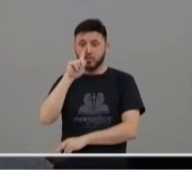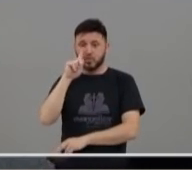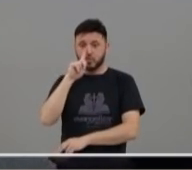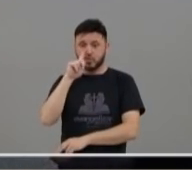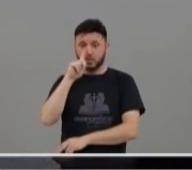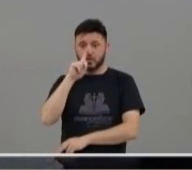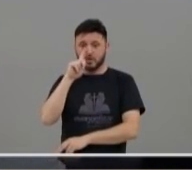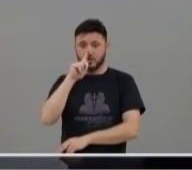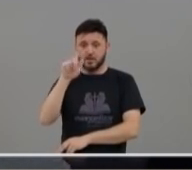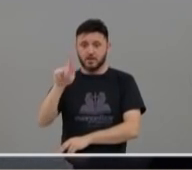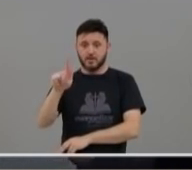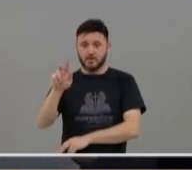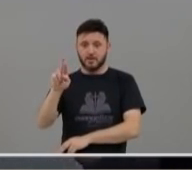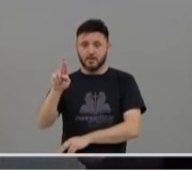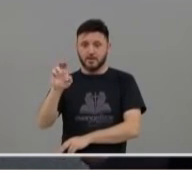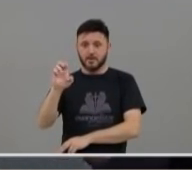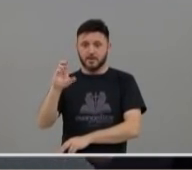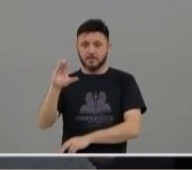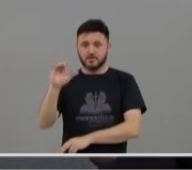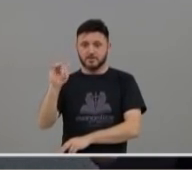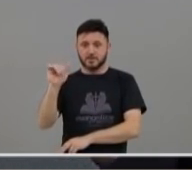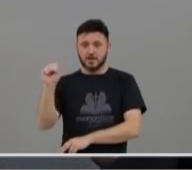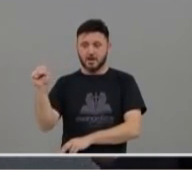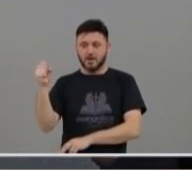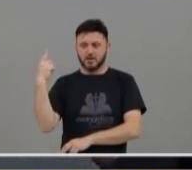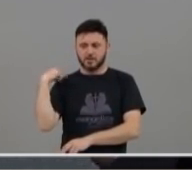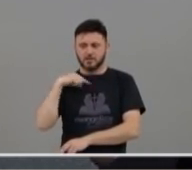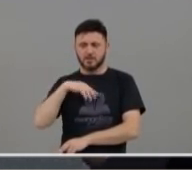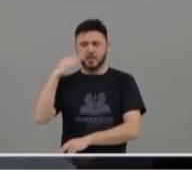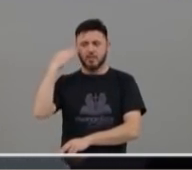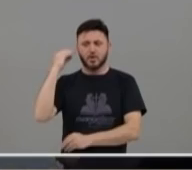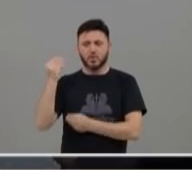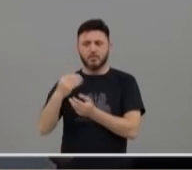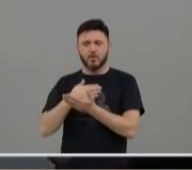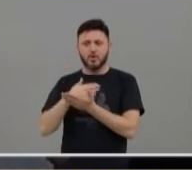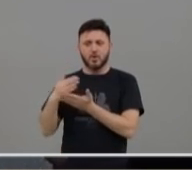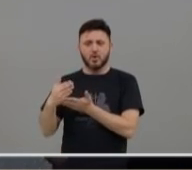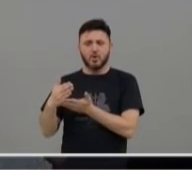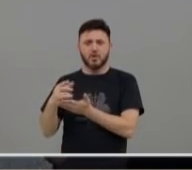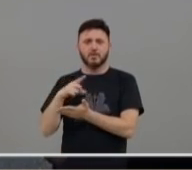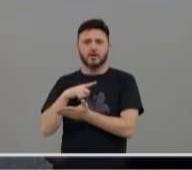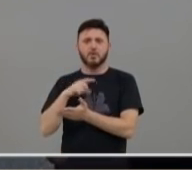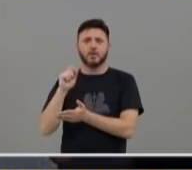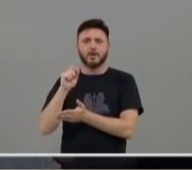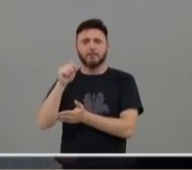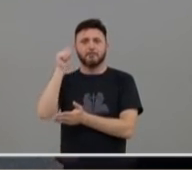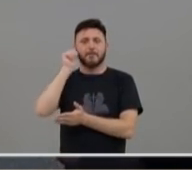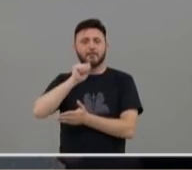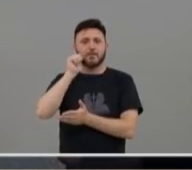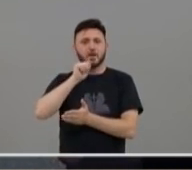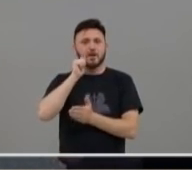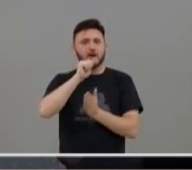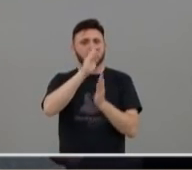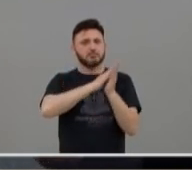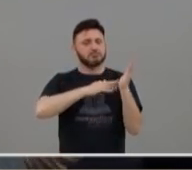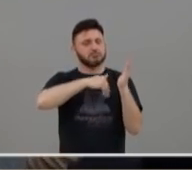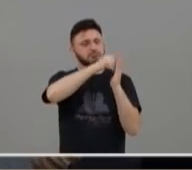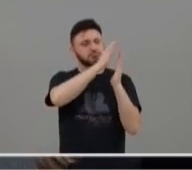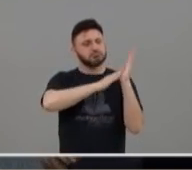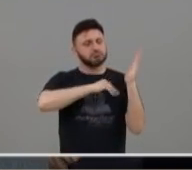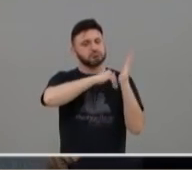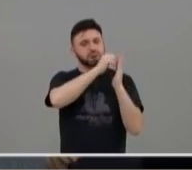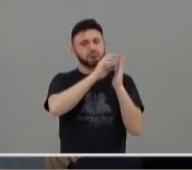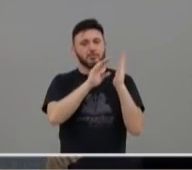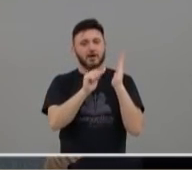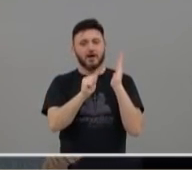grega para entender a origem do orgulho, havia uma artesã que tecia